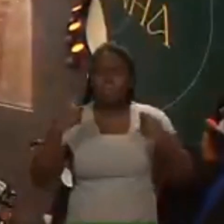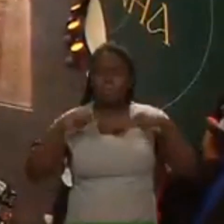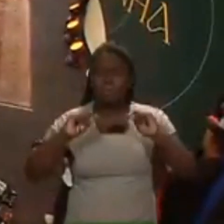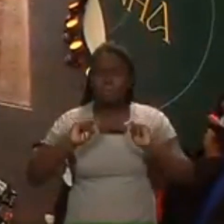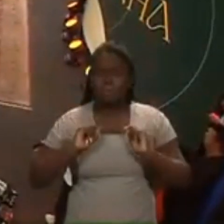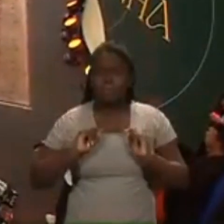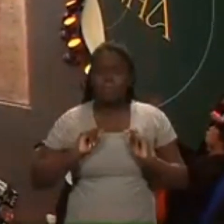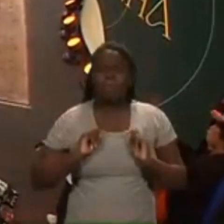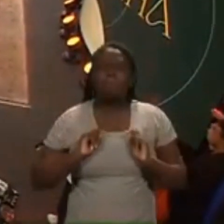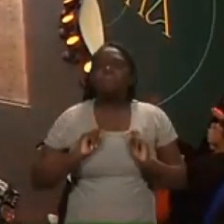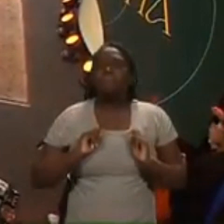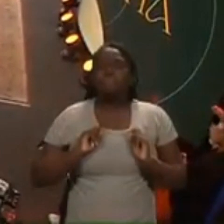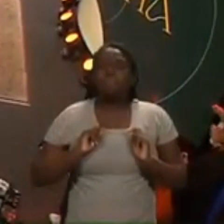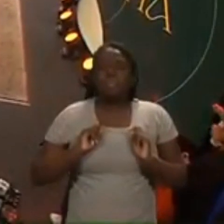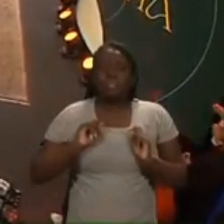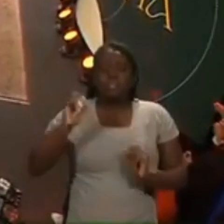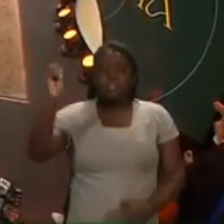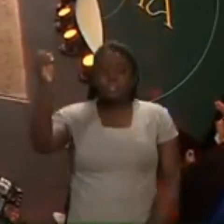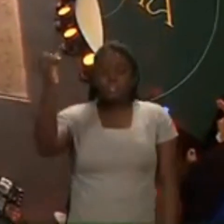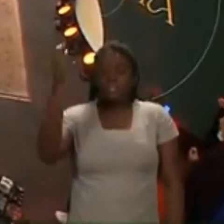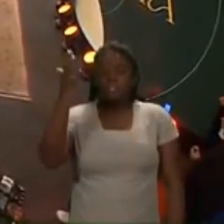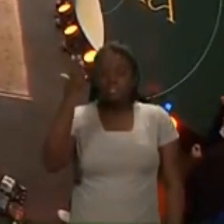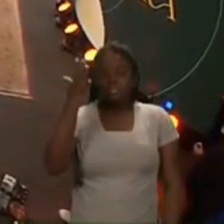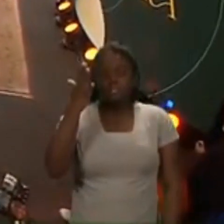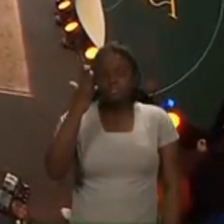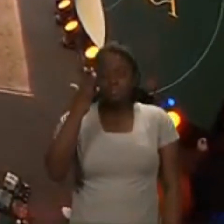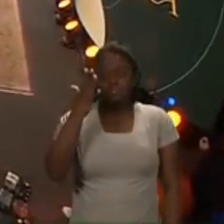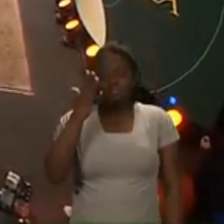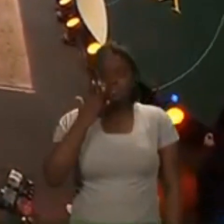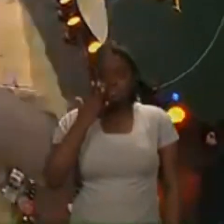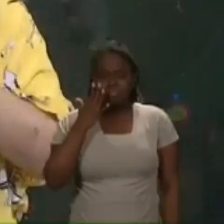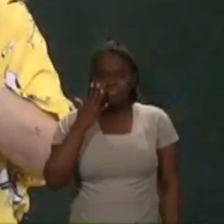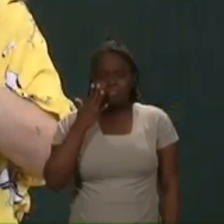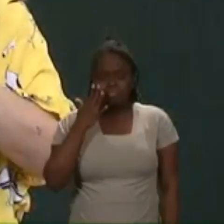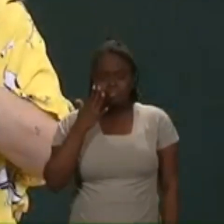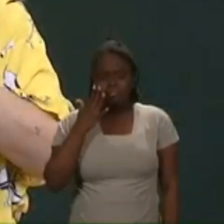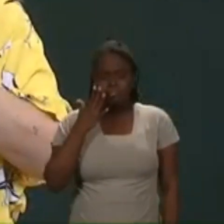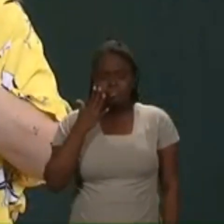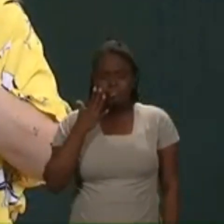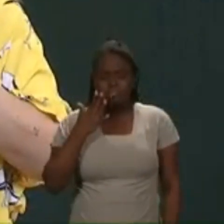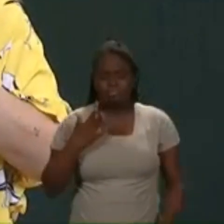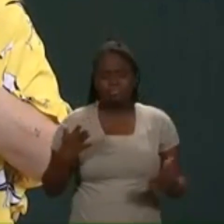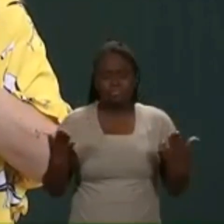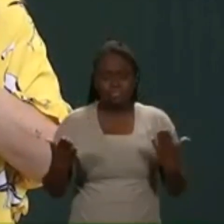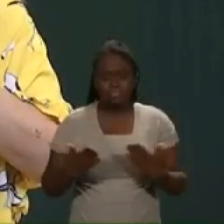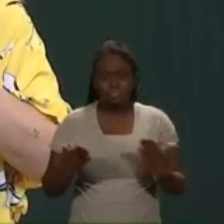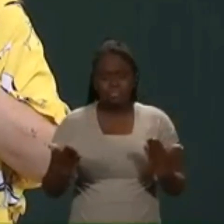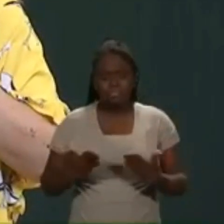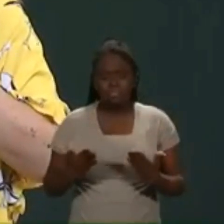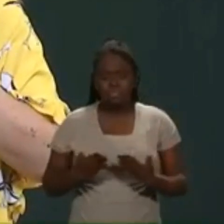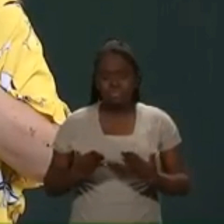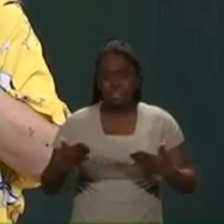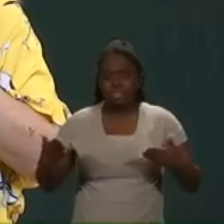graça, ó Deus, que esse cajado nas mãos do favor do pastor Flavinho